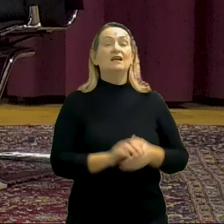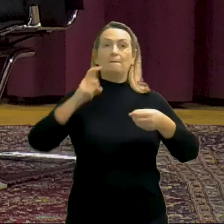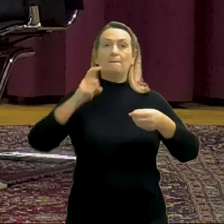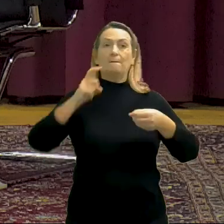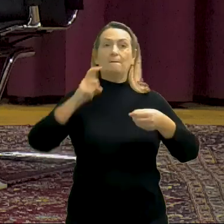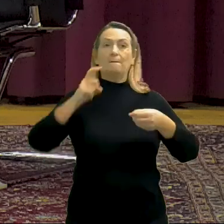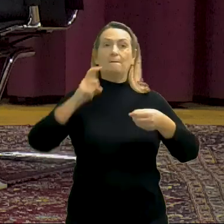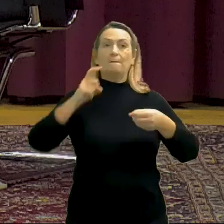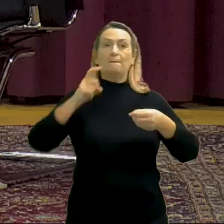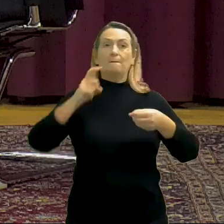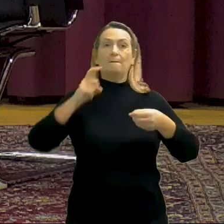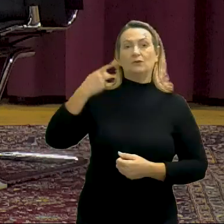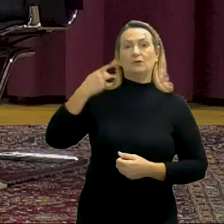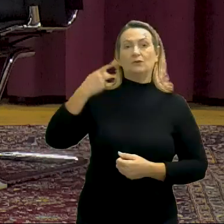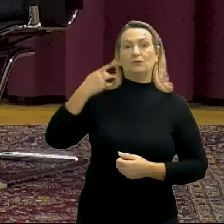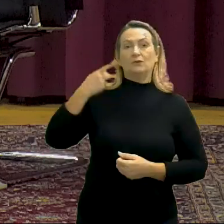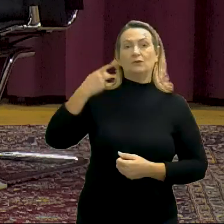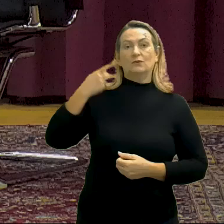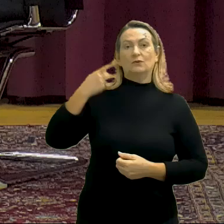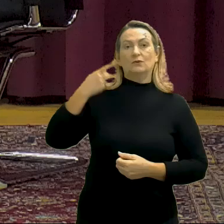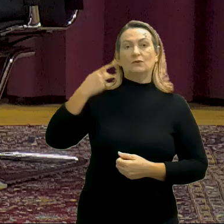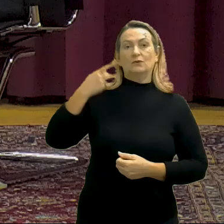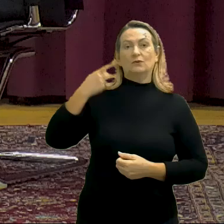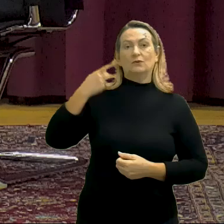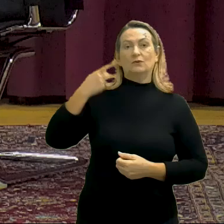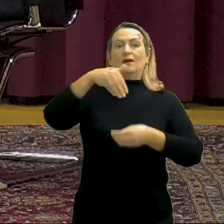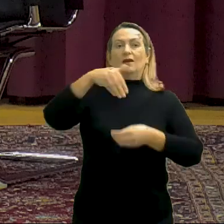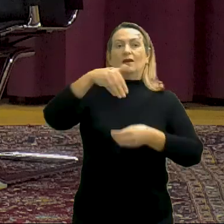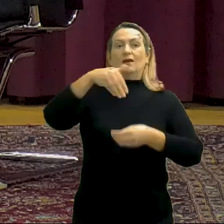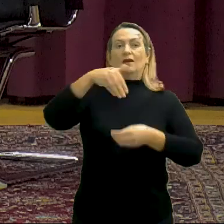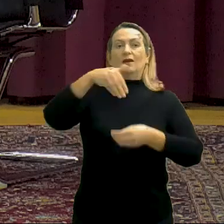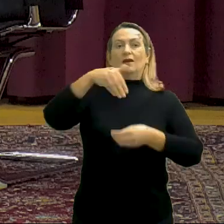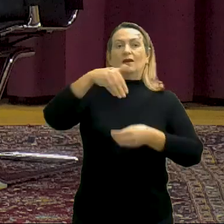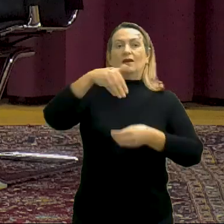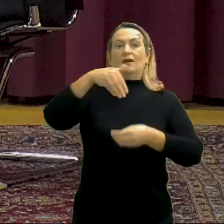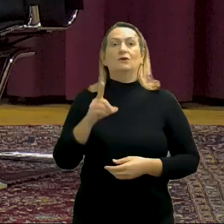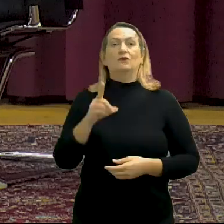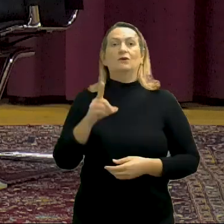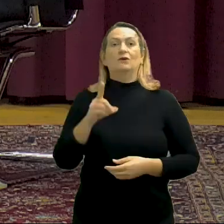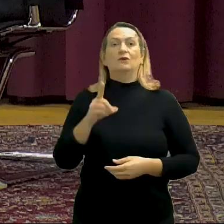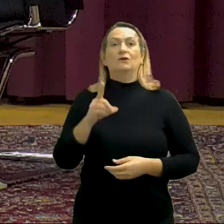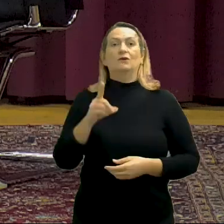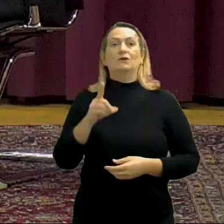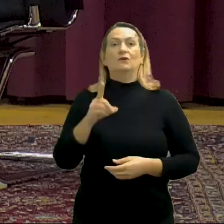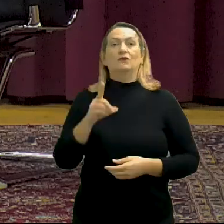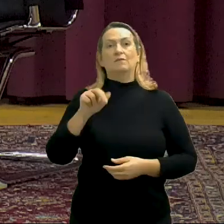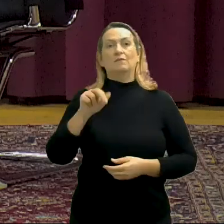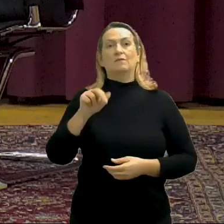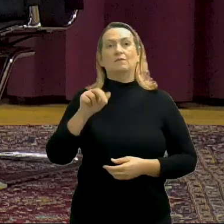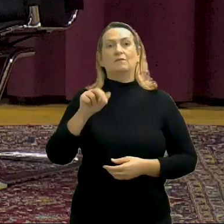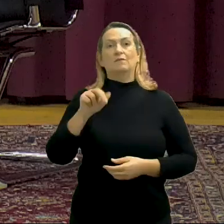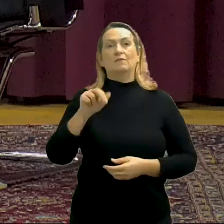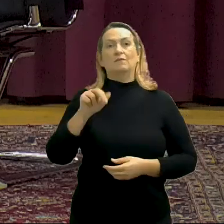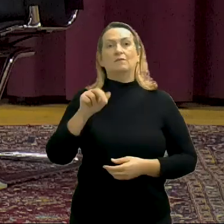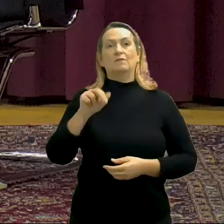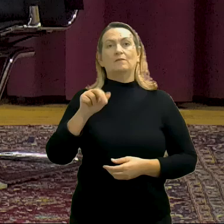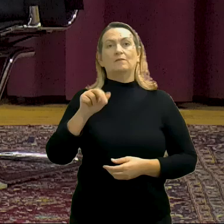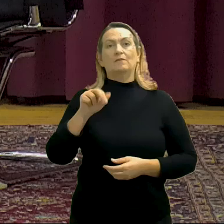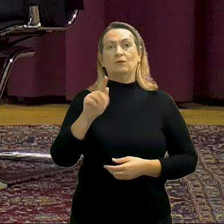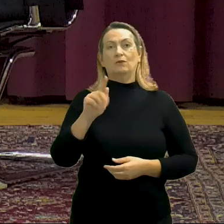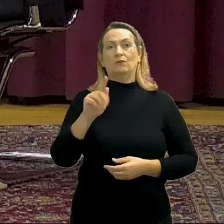Eleitoral Dr Marcelo Godói que é uma pessoa que eh está fazendo um trabalho eh